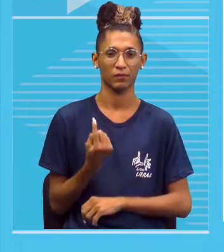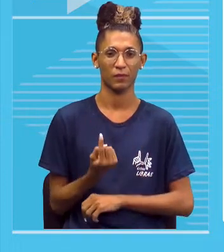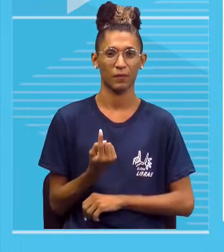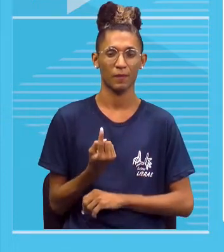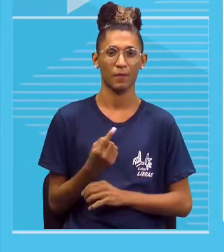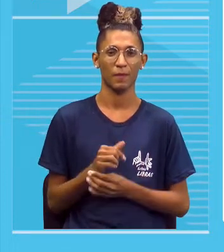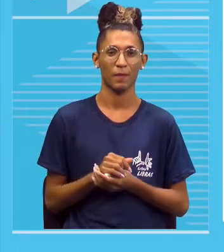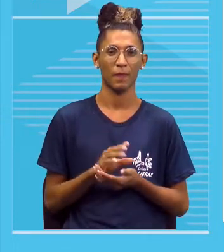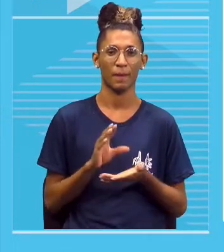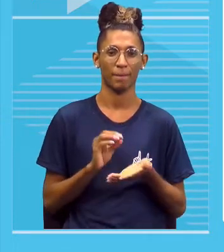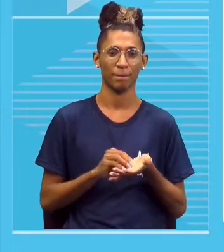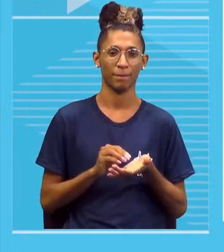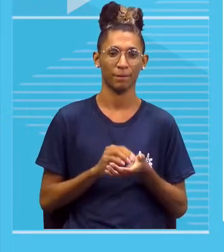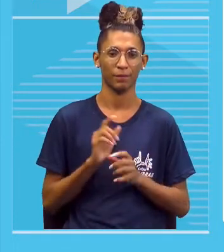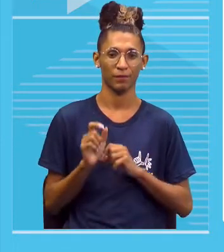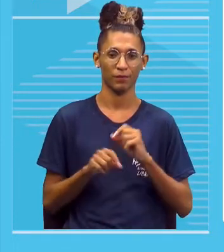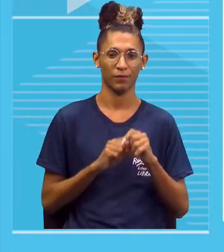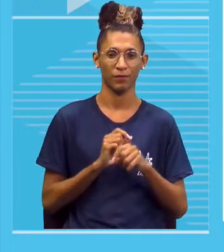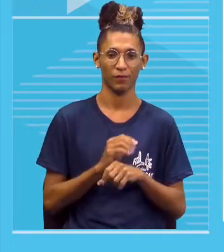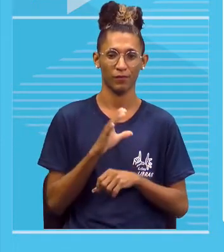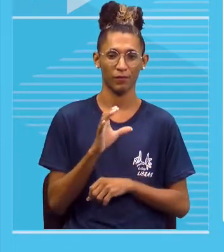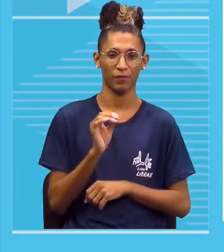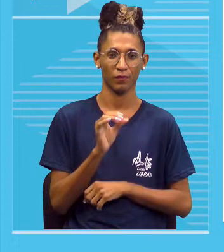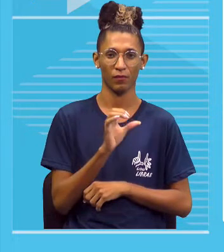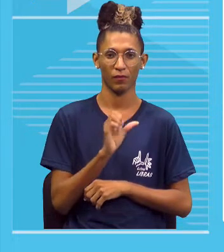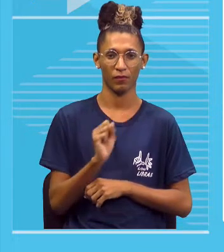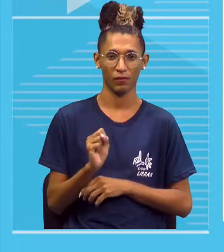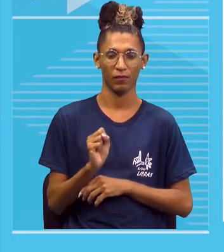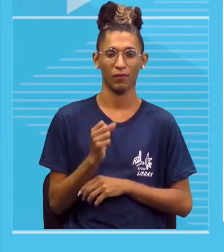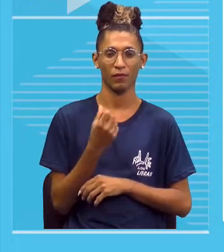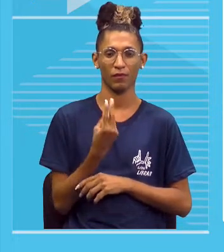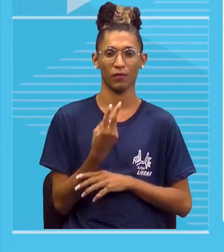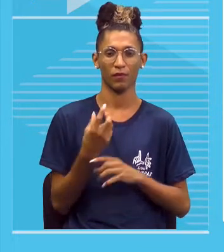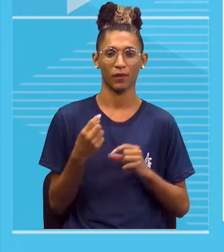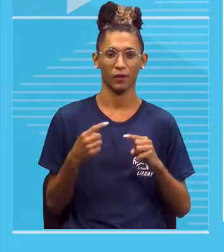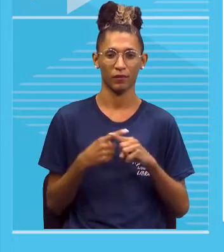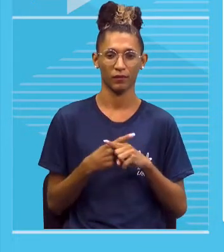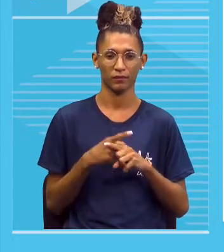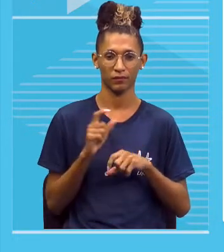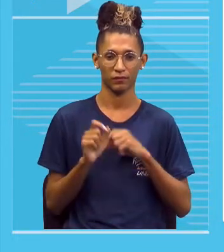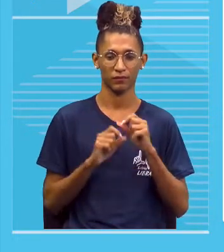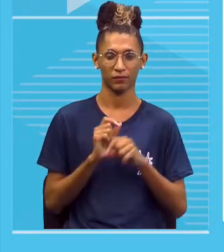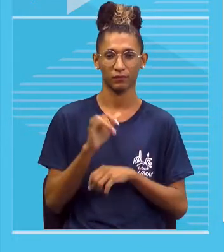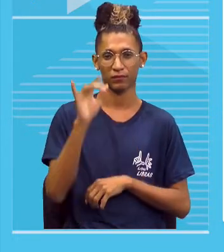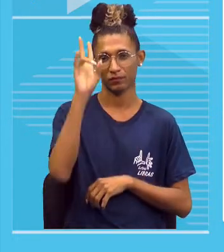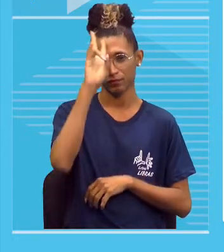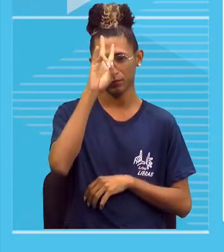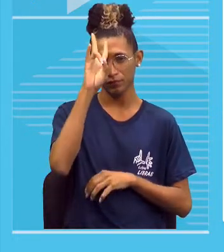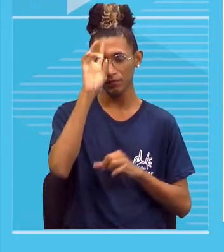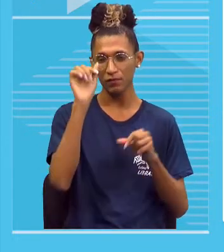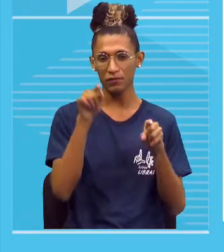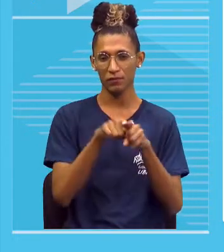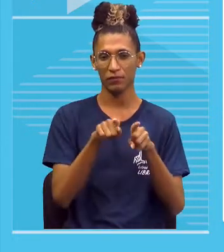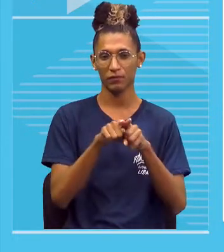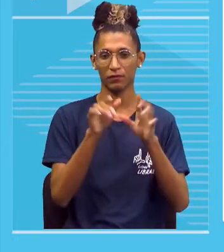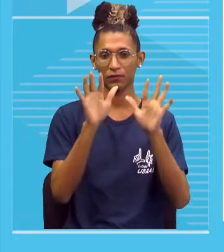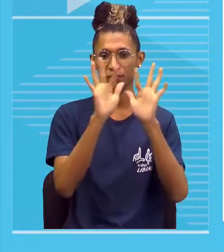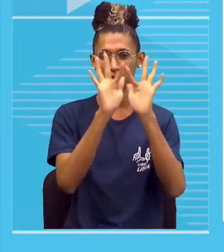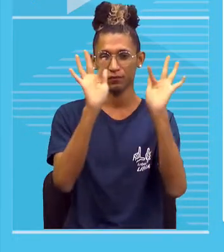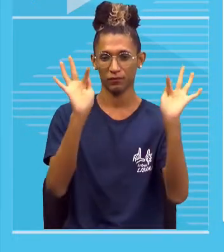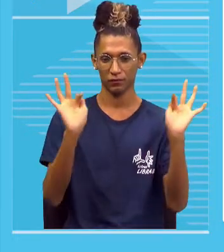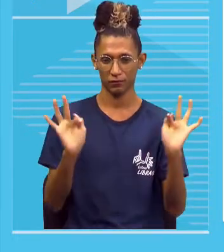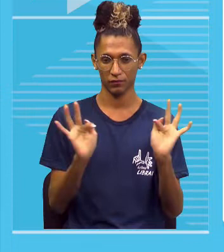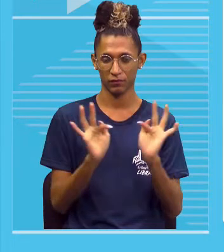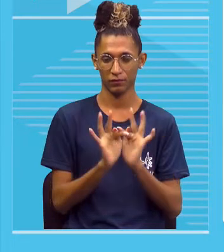tá faltando o cosseno de 2x né que lembram da Fórmula é o cosseno ao quadrado de x